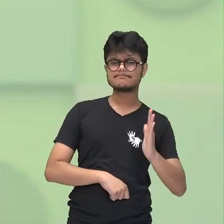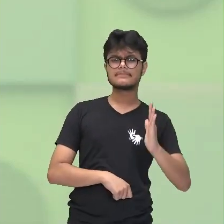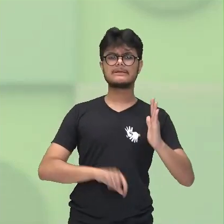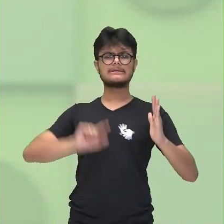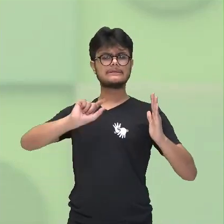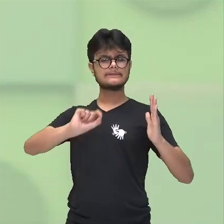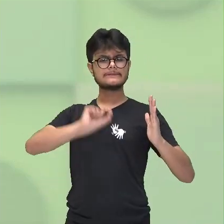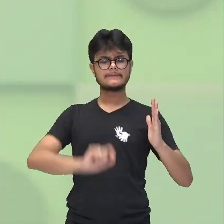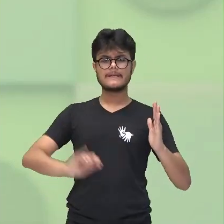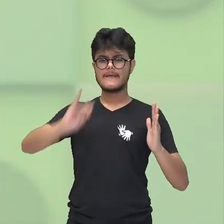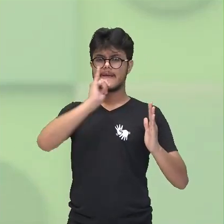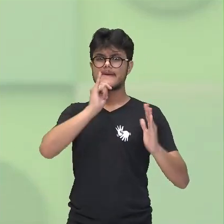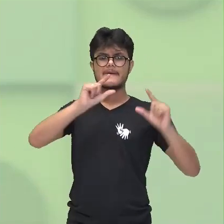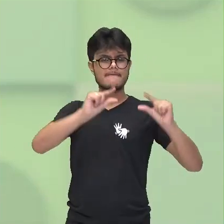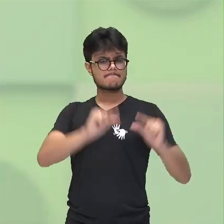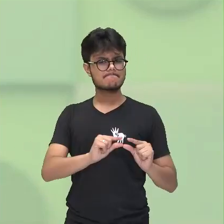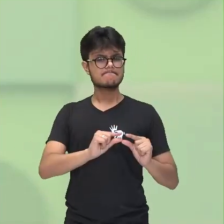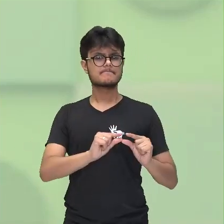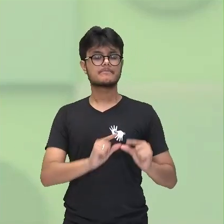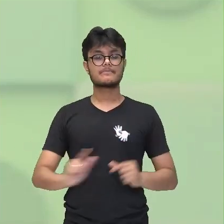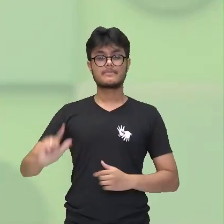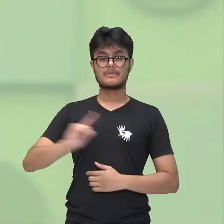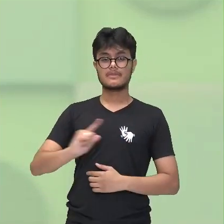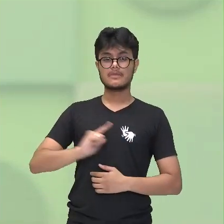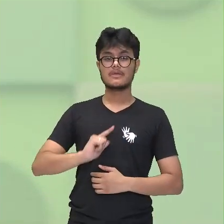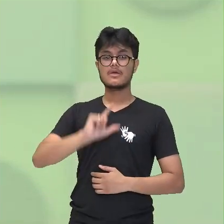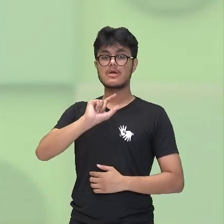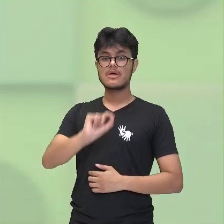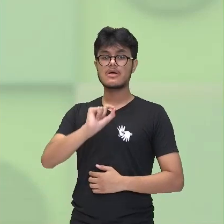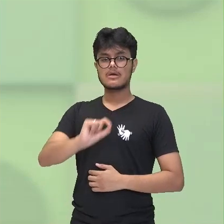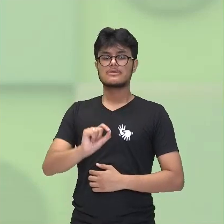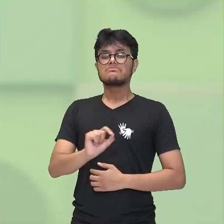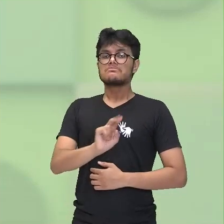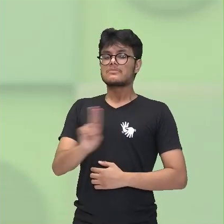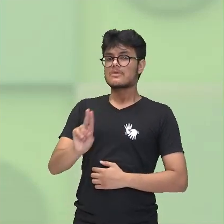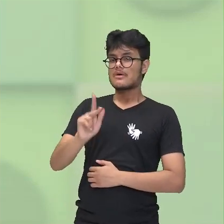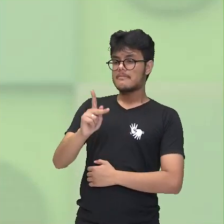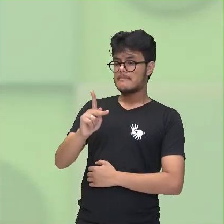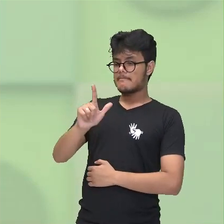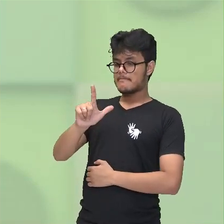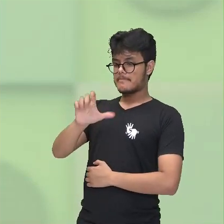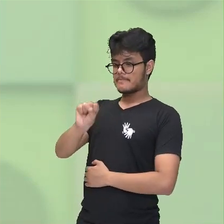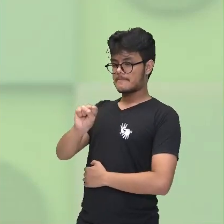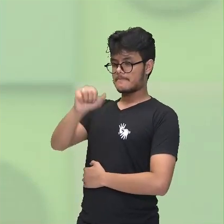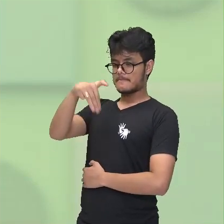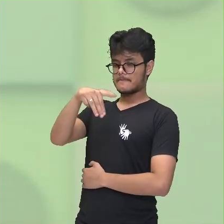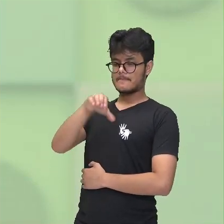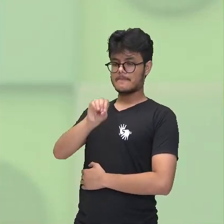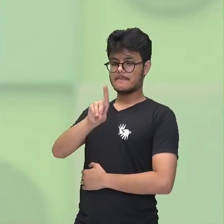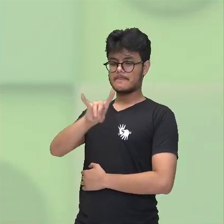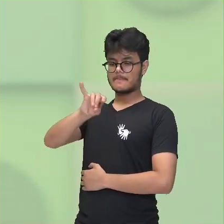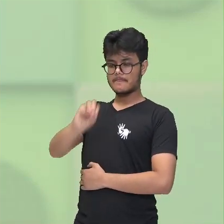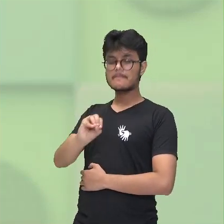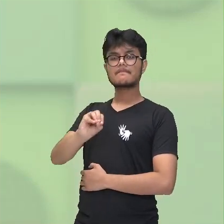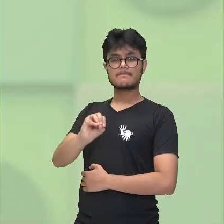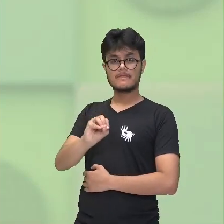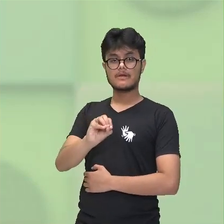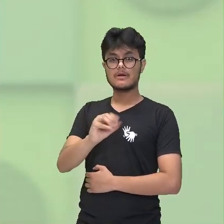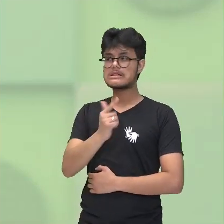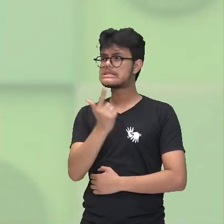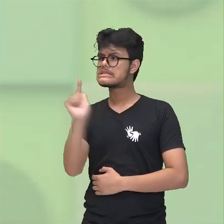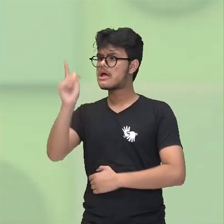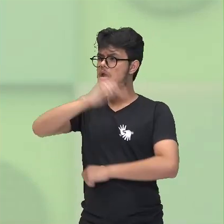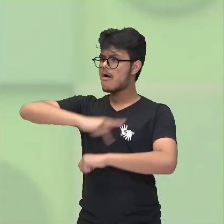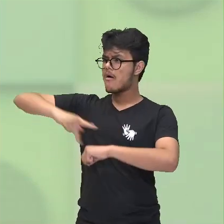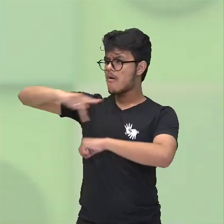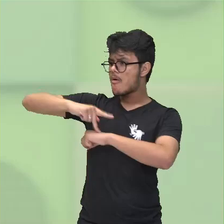o protozoário ali que predomina é o Plasmodium vivax. E lá na África é o Plasmodium falciparum.